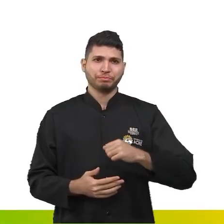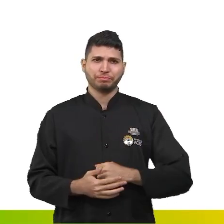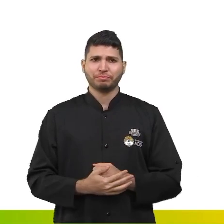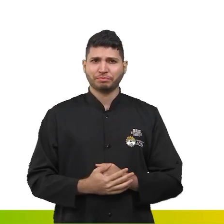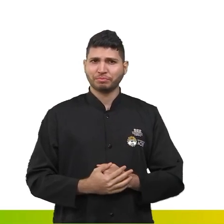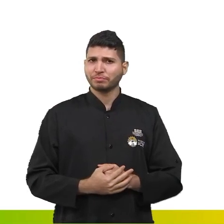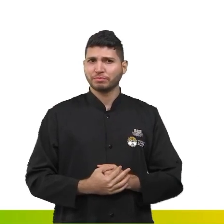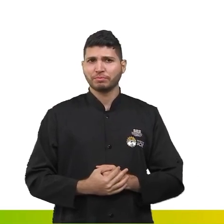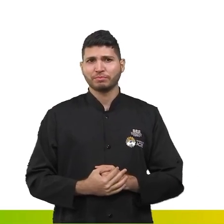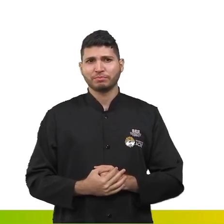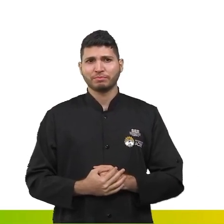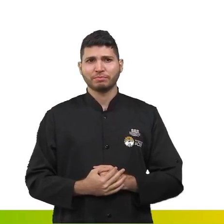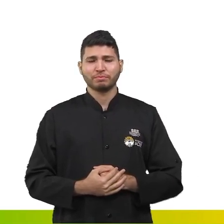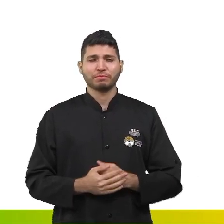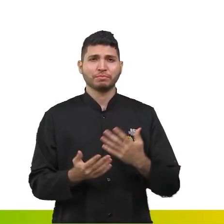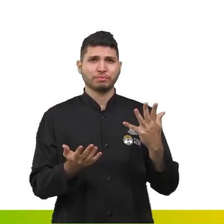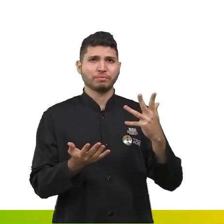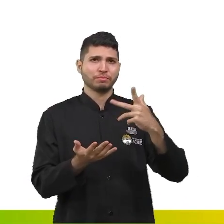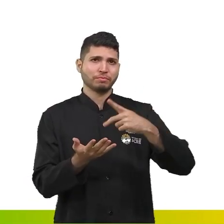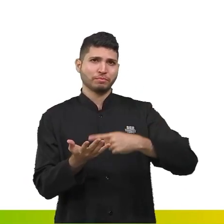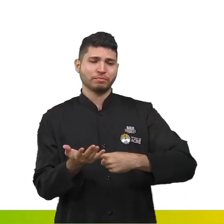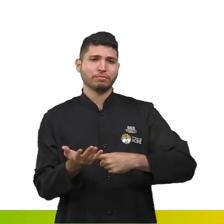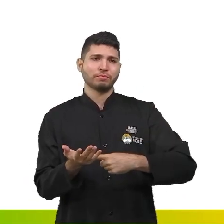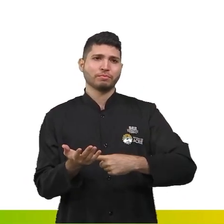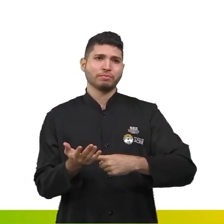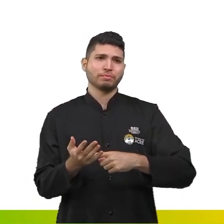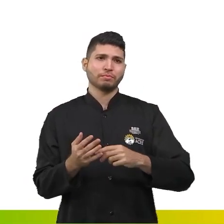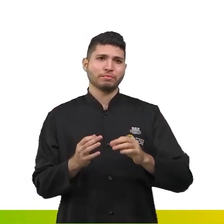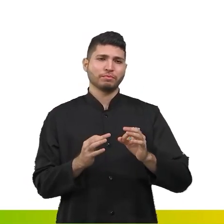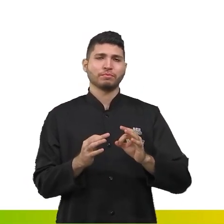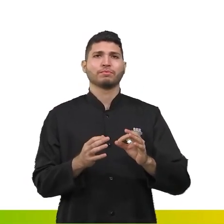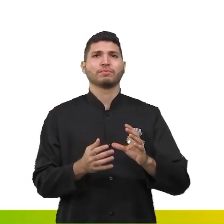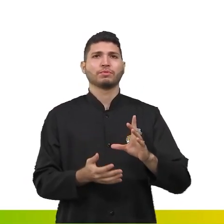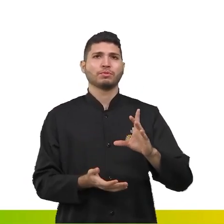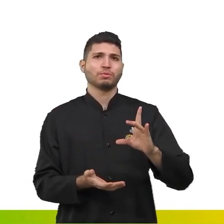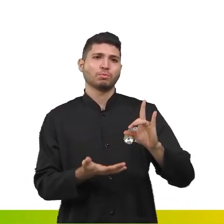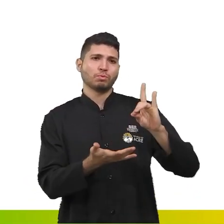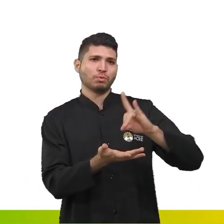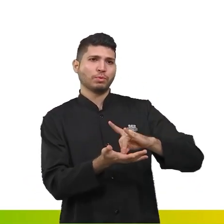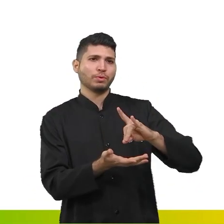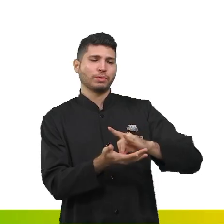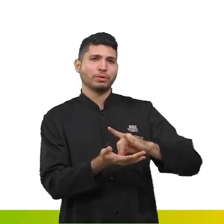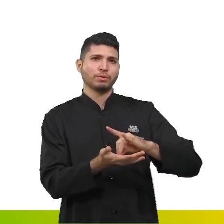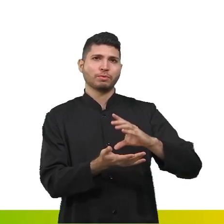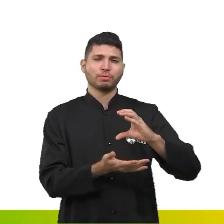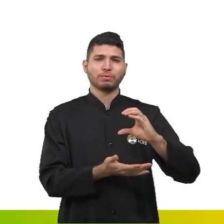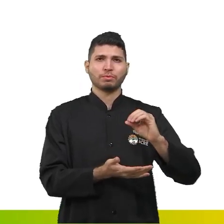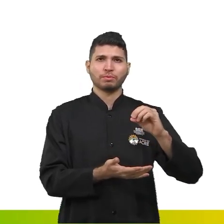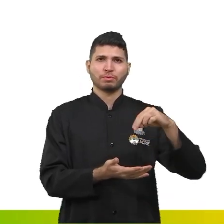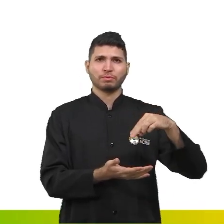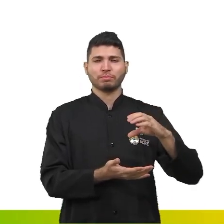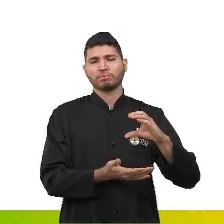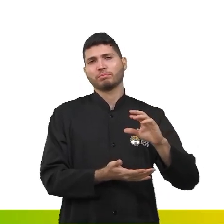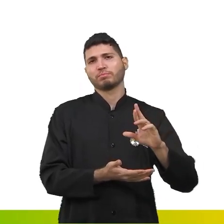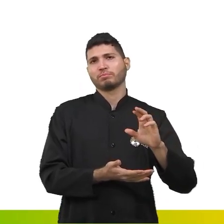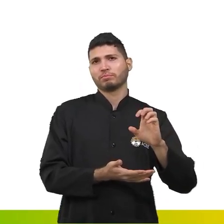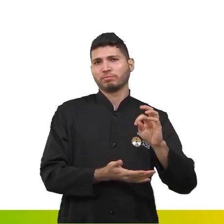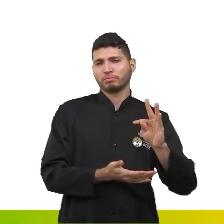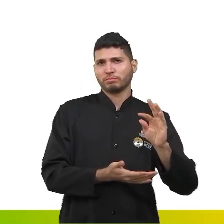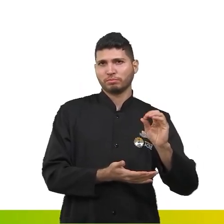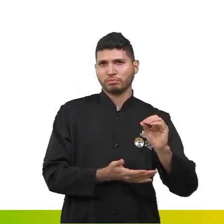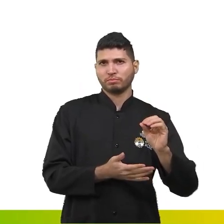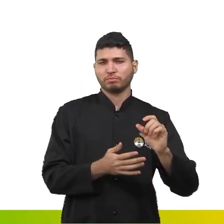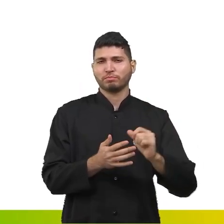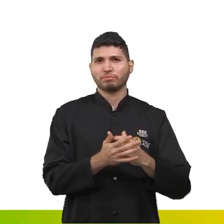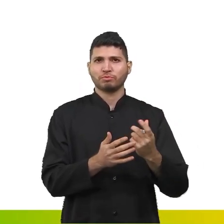aí nós temos os abstratos, né, que aí se dividem em abstrato e concreto. Geralmente os abstratos eles derivam de verbo, né? E os